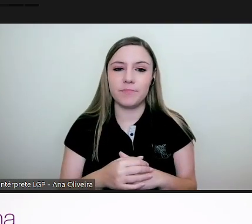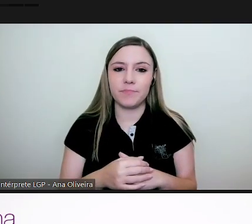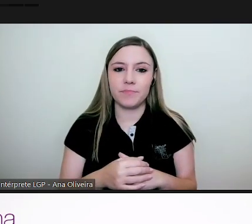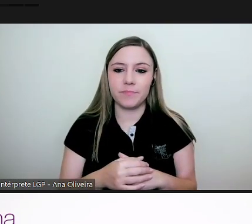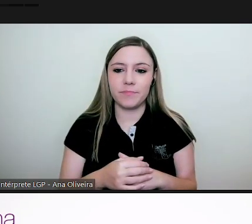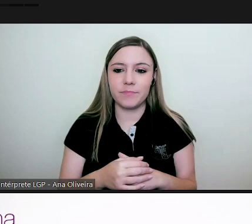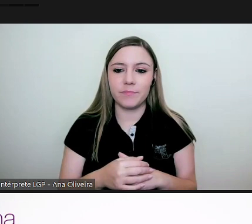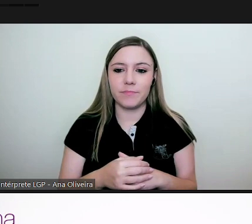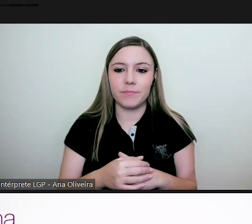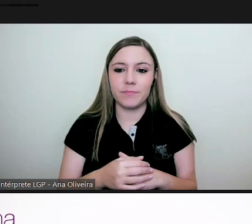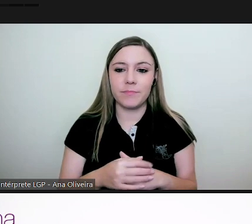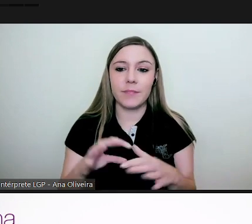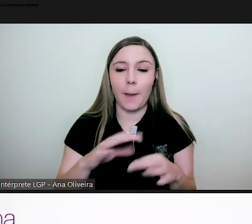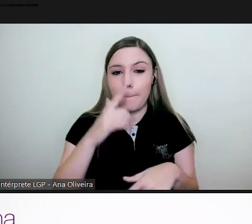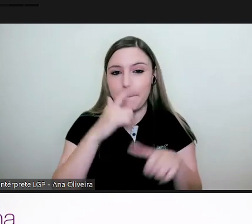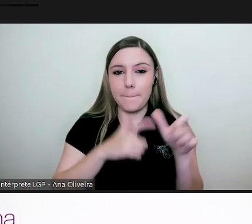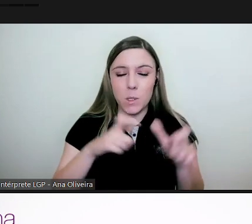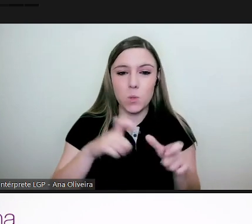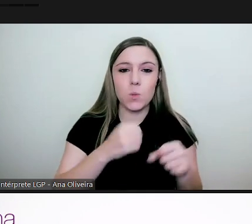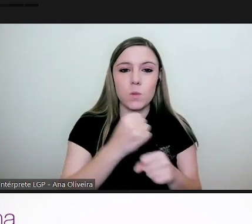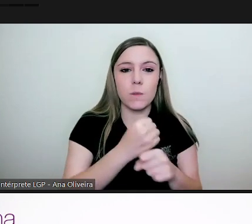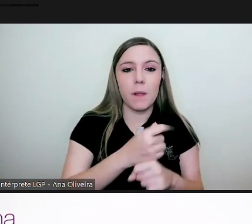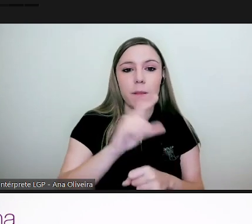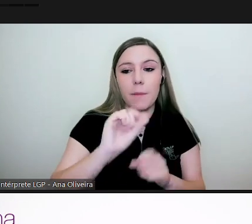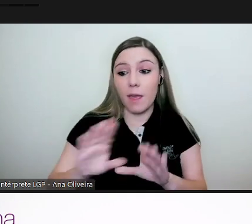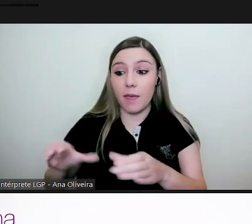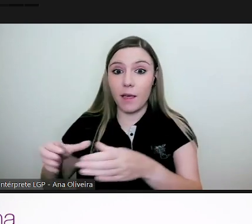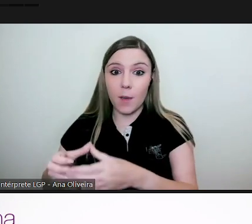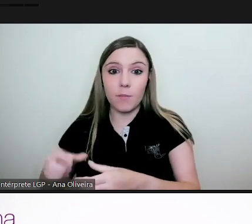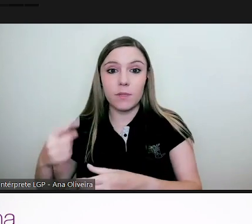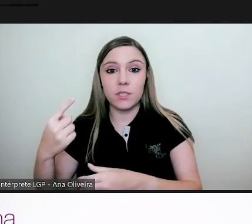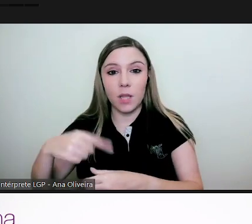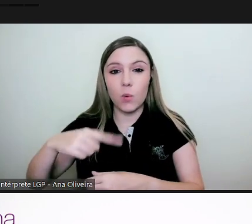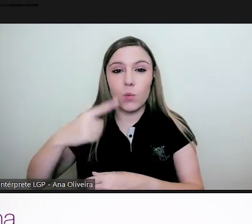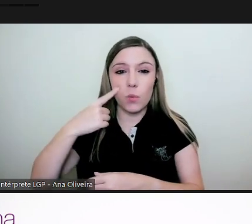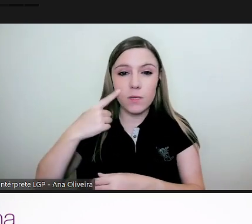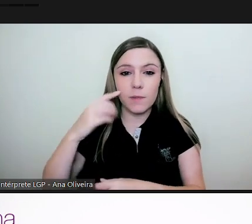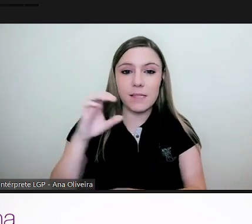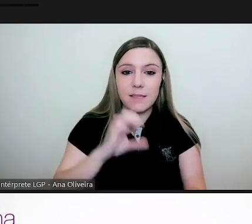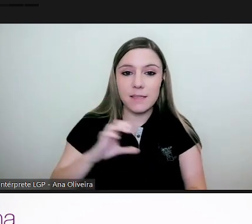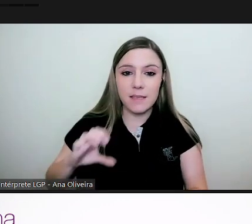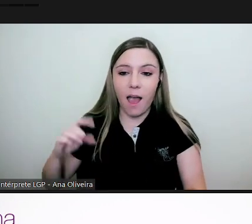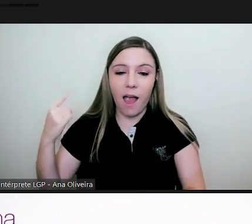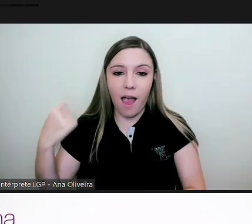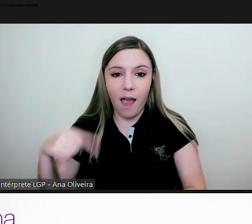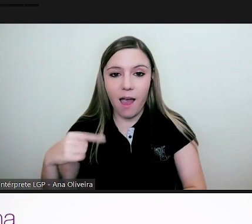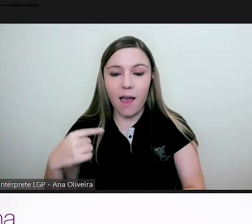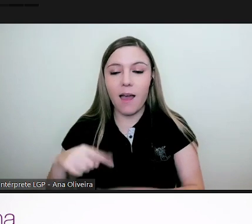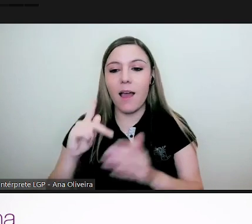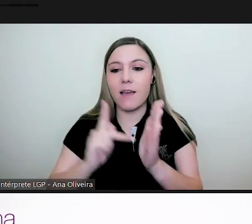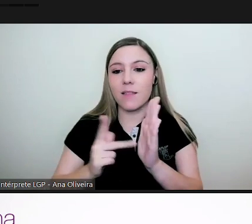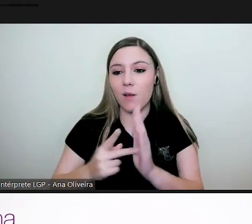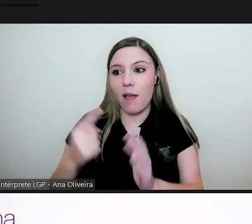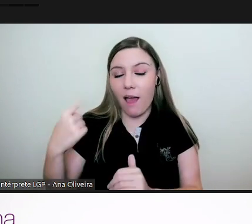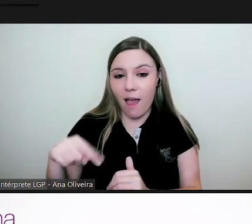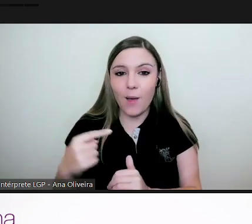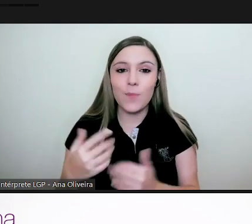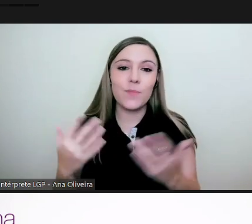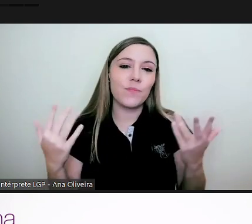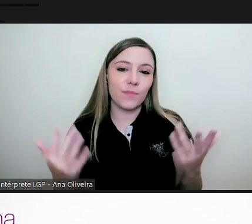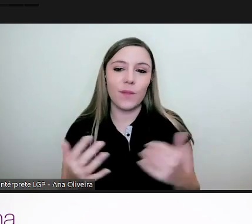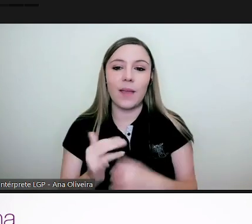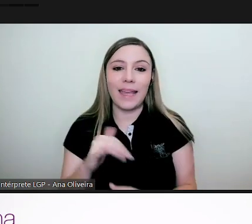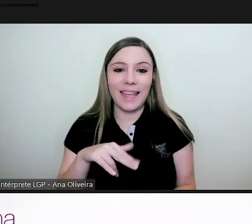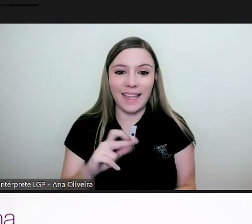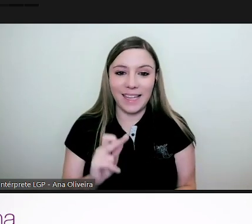os stakeholders e com as equipas que têm, enfim, o know-how, a ciência, a tecnologia. E, portanto, o INA